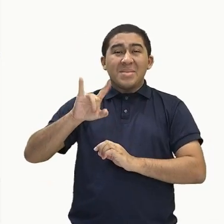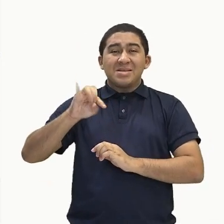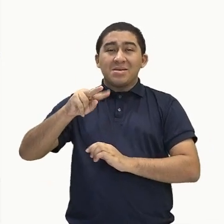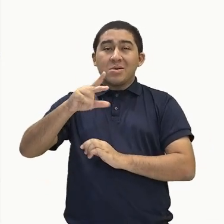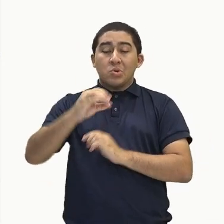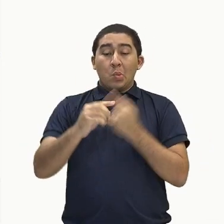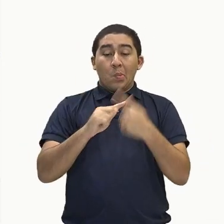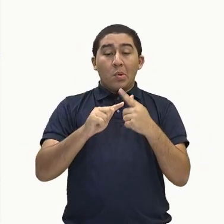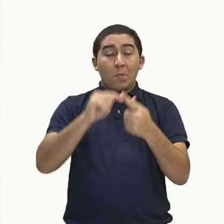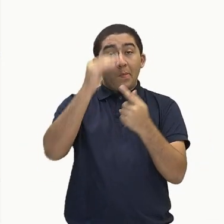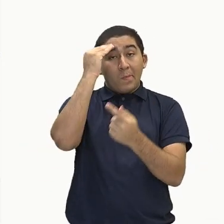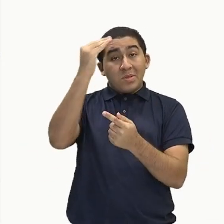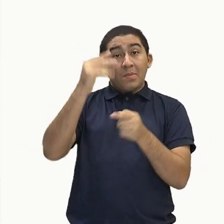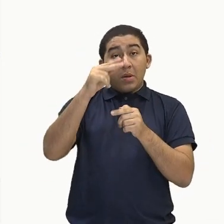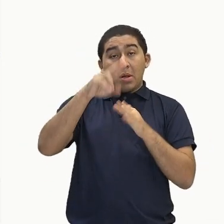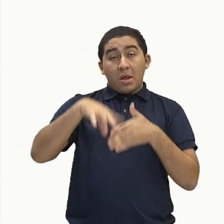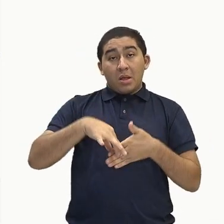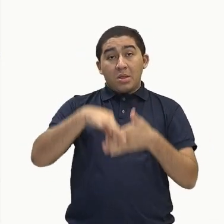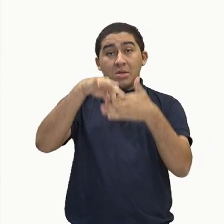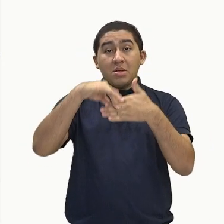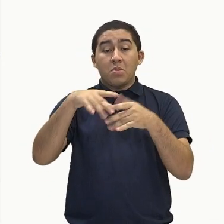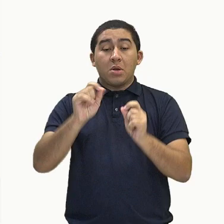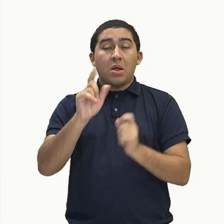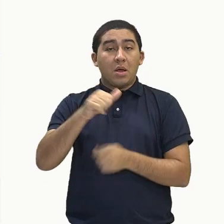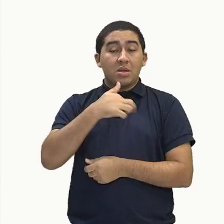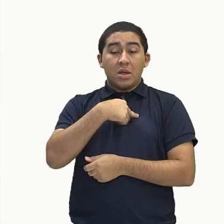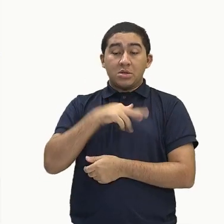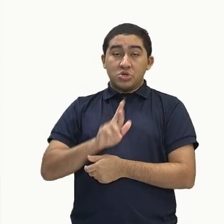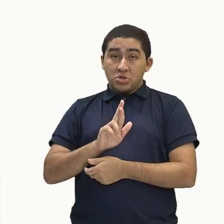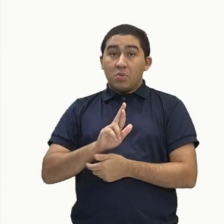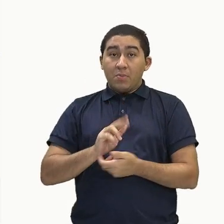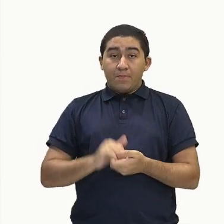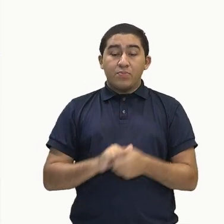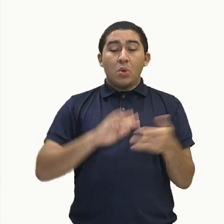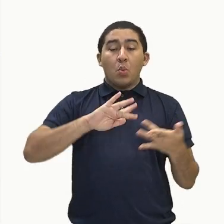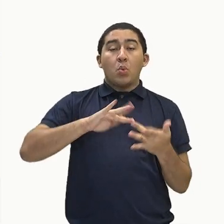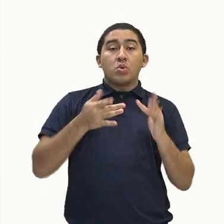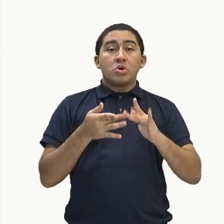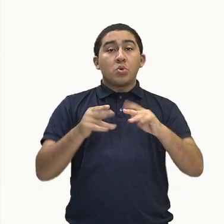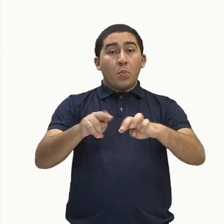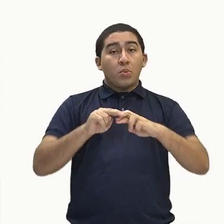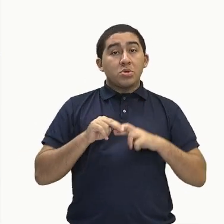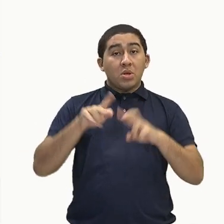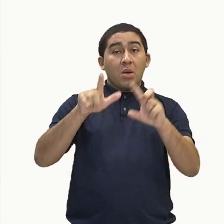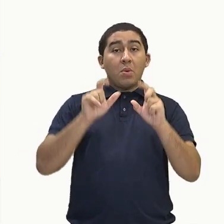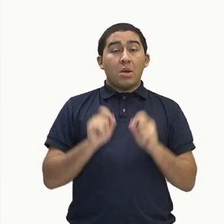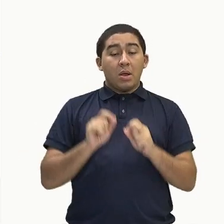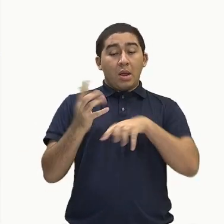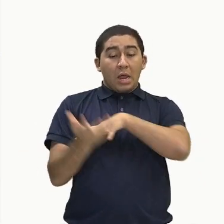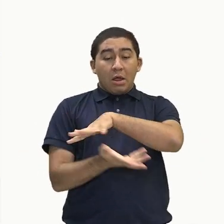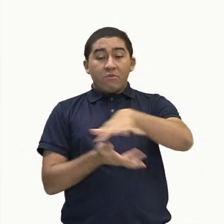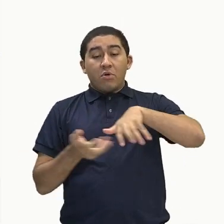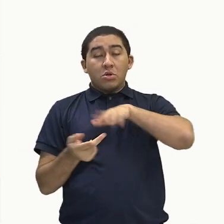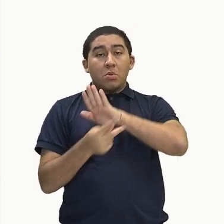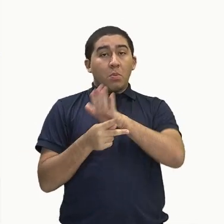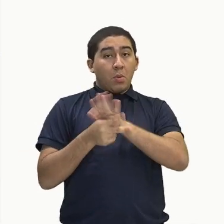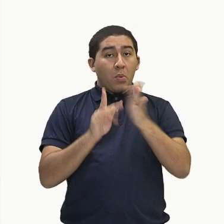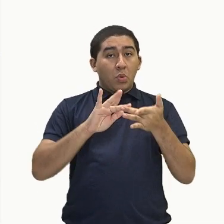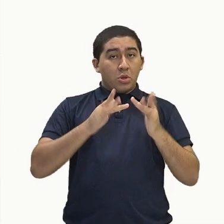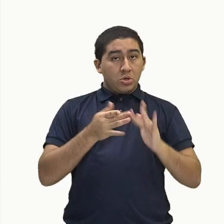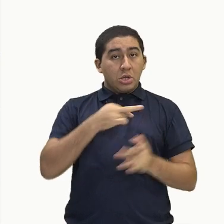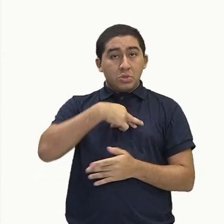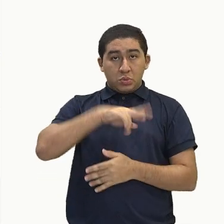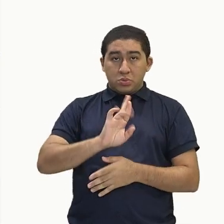líder líderes religiosos. Então, por isso que elas eram conhecidas como revoltas